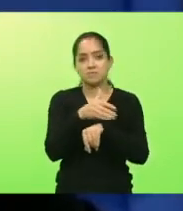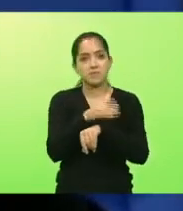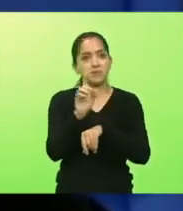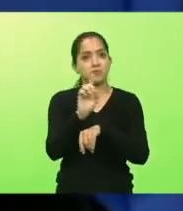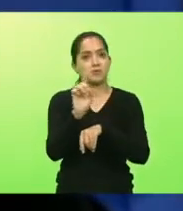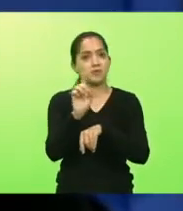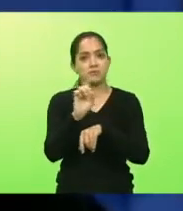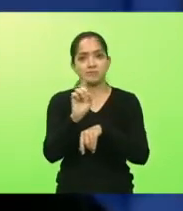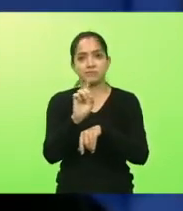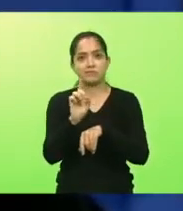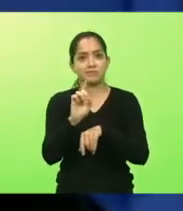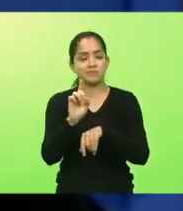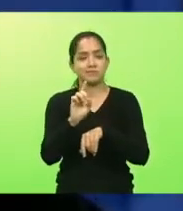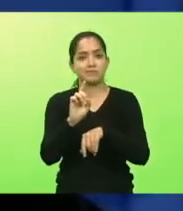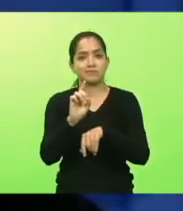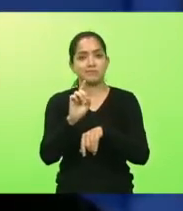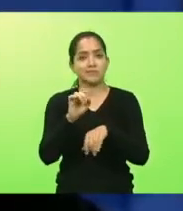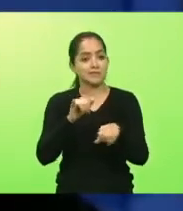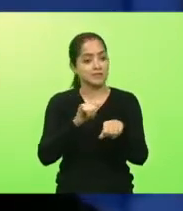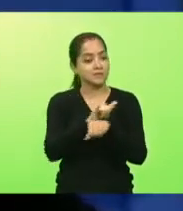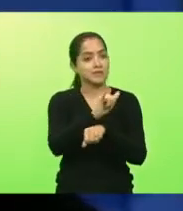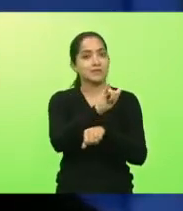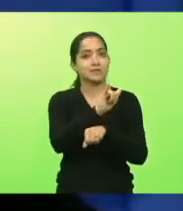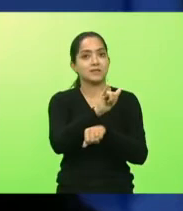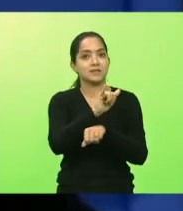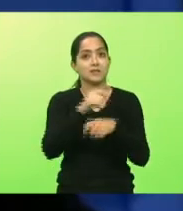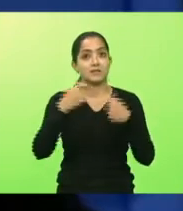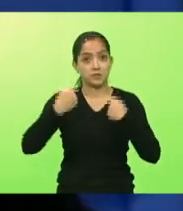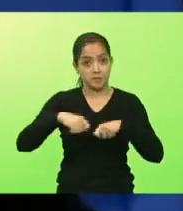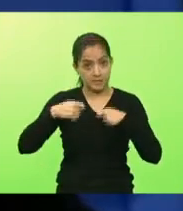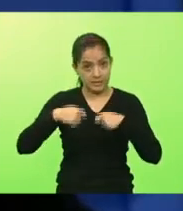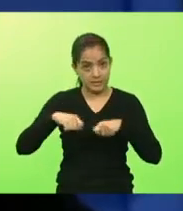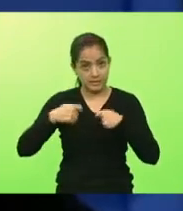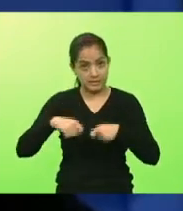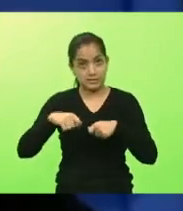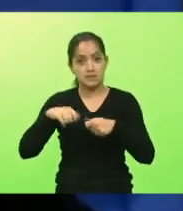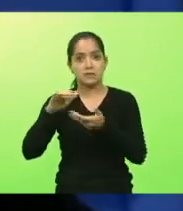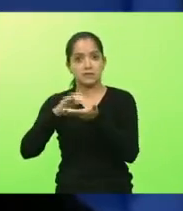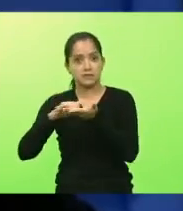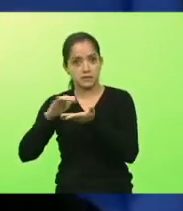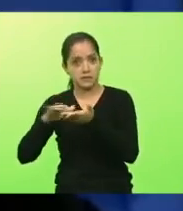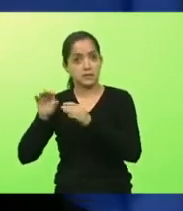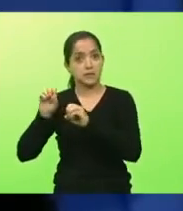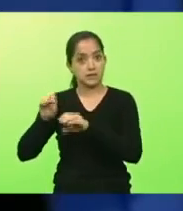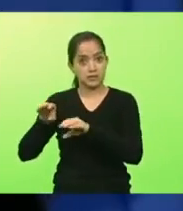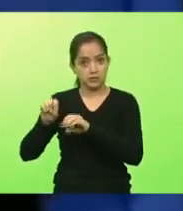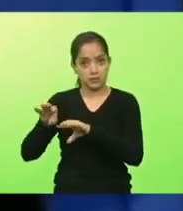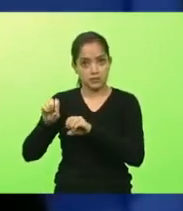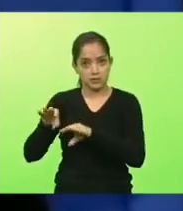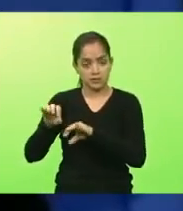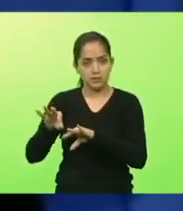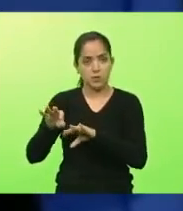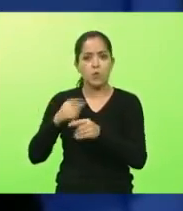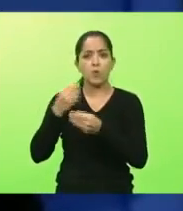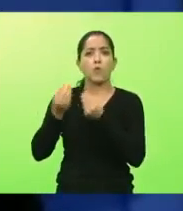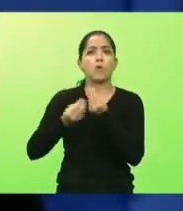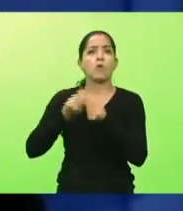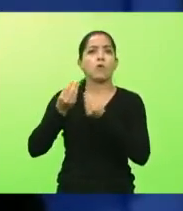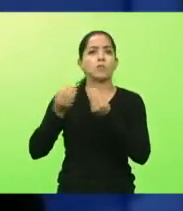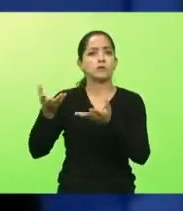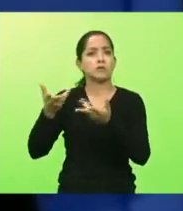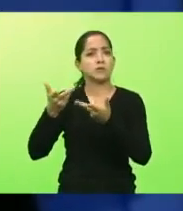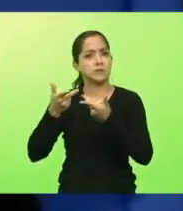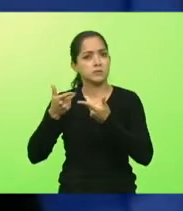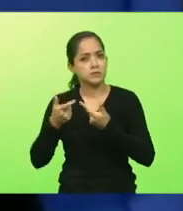ter um esclarecimento da sede, então da Secretaria Estadual da Educação, para ver como é que está a qualidade